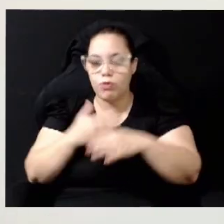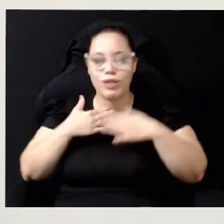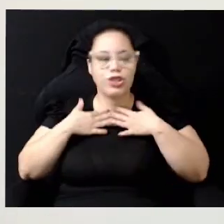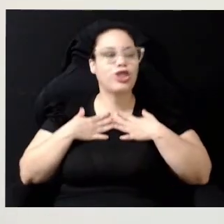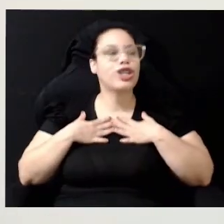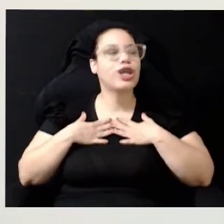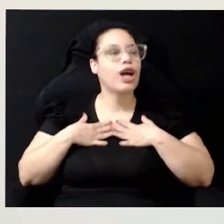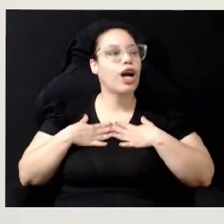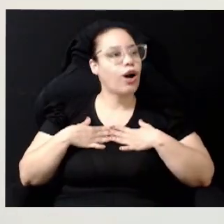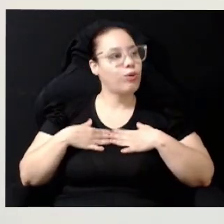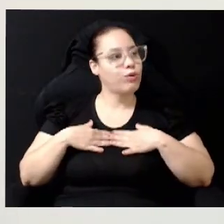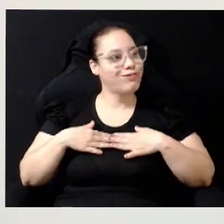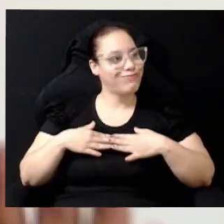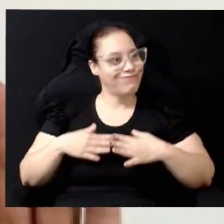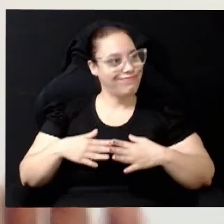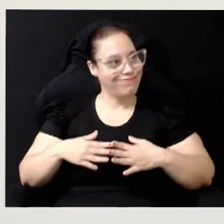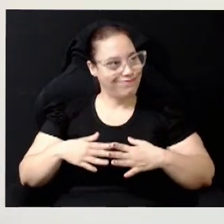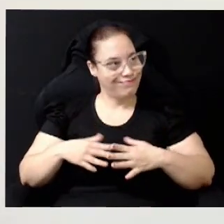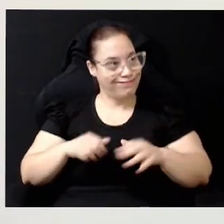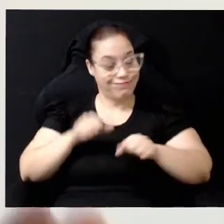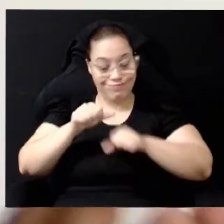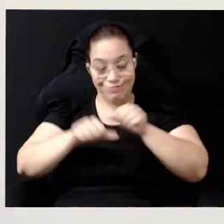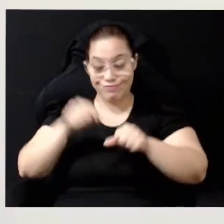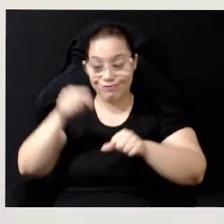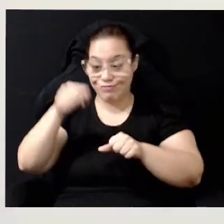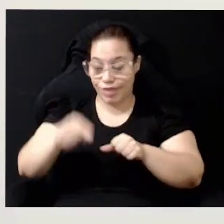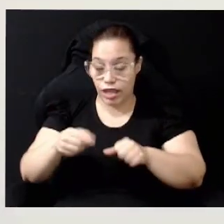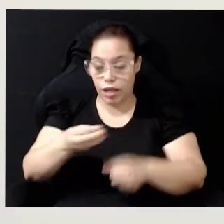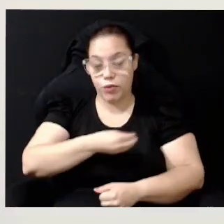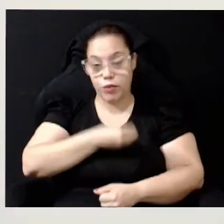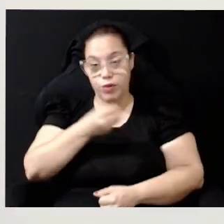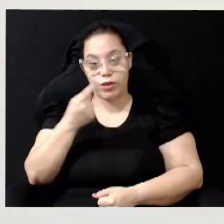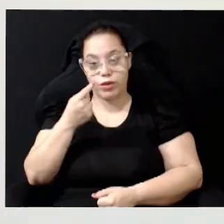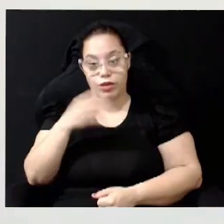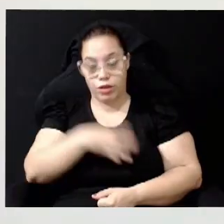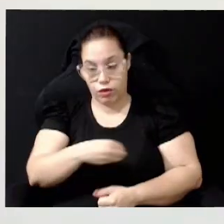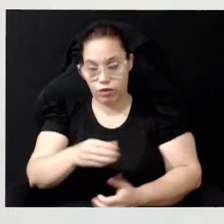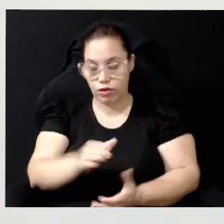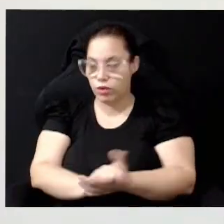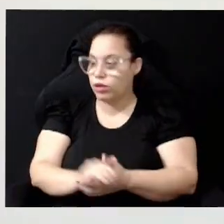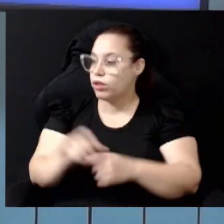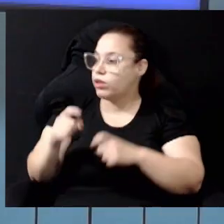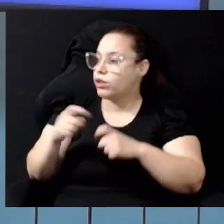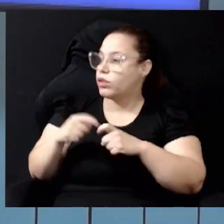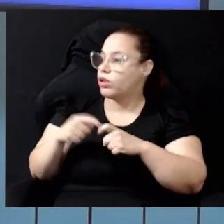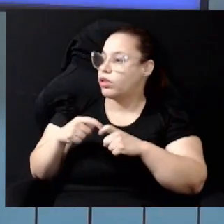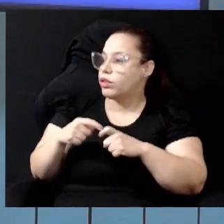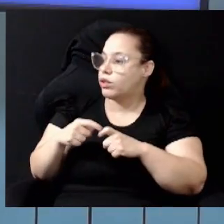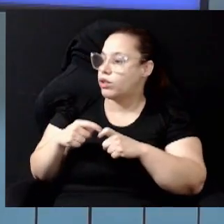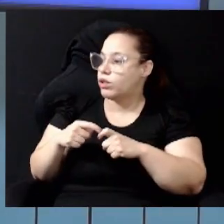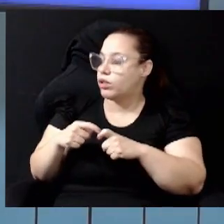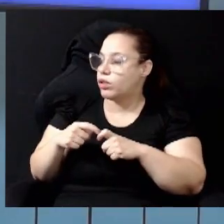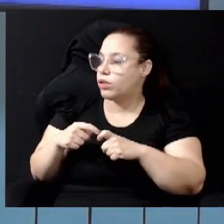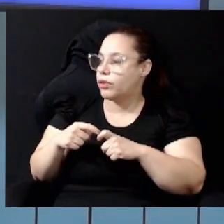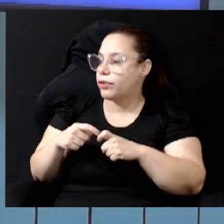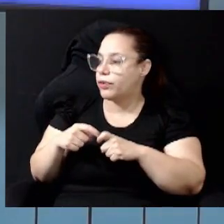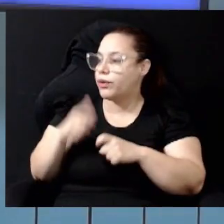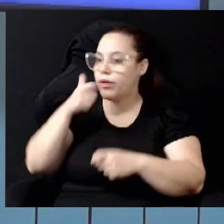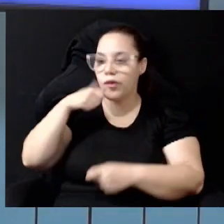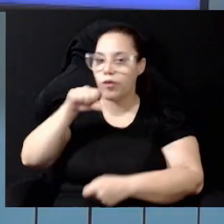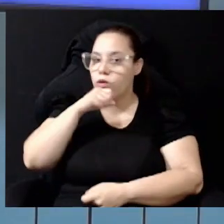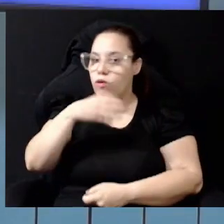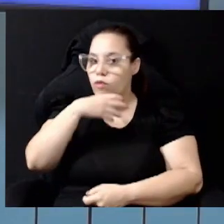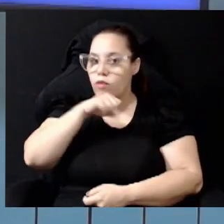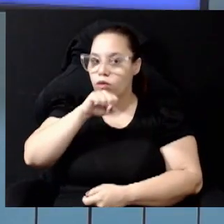de calma, uma ferramenta de mudança para esse momento do seu filho. Doutor, e o que os pais podem fazer